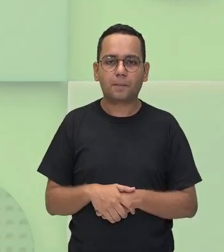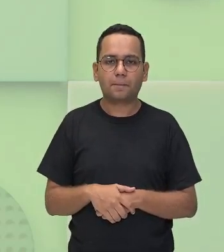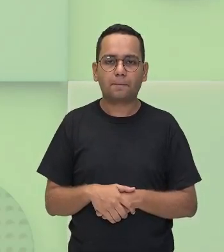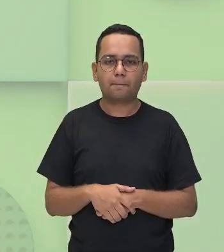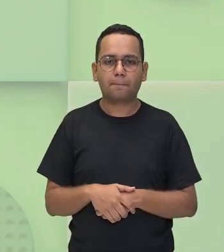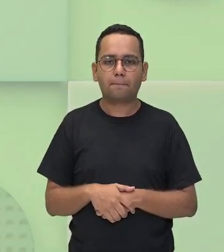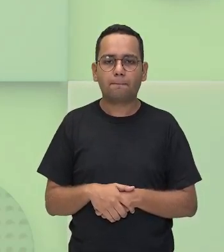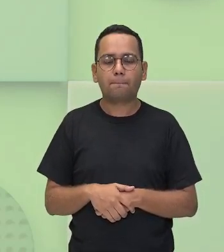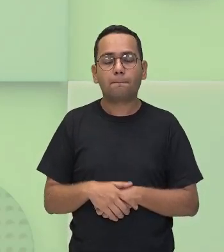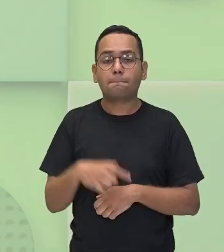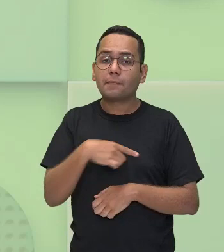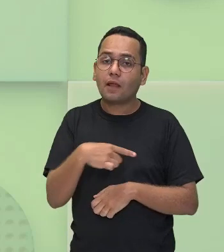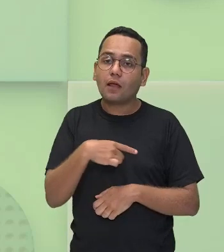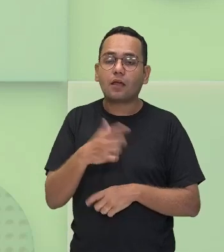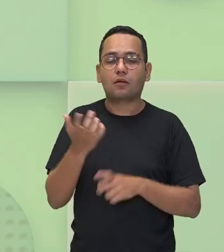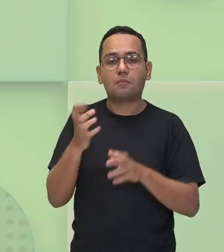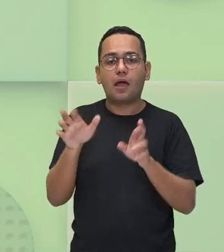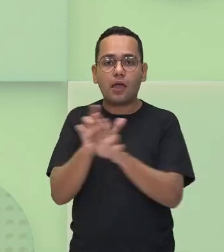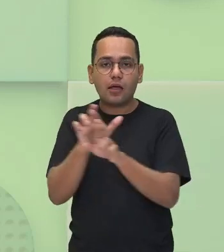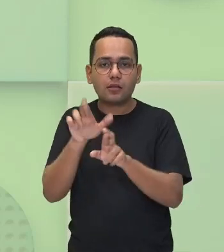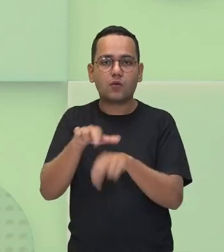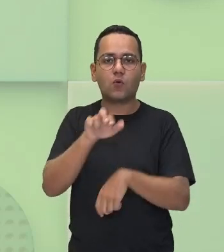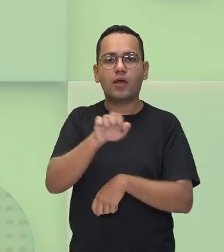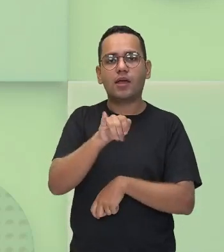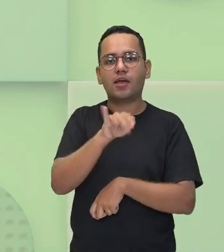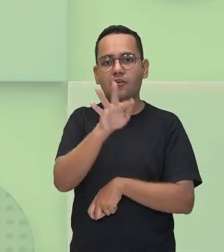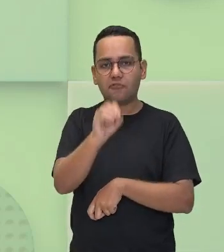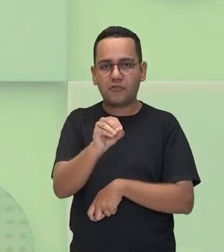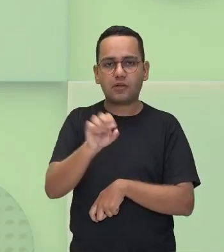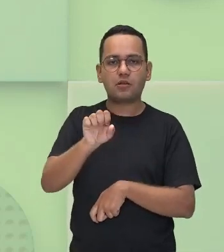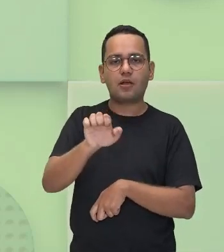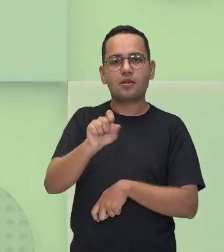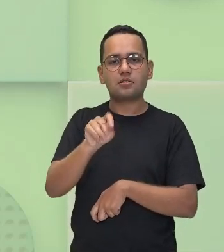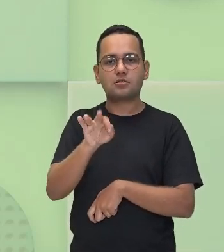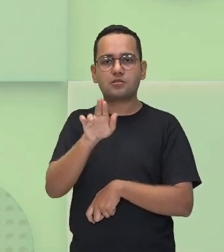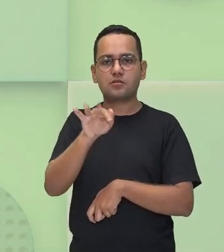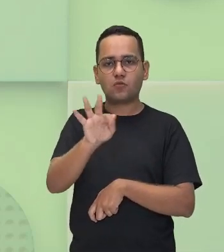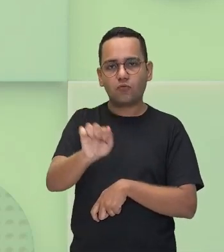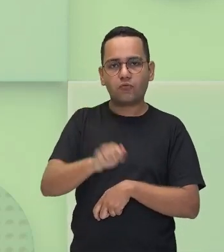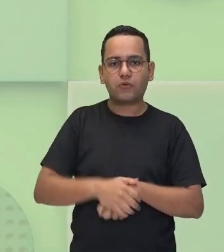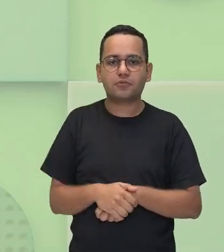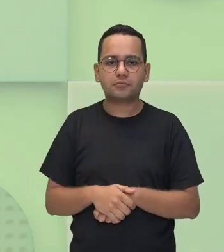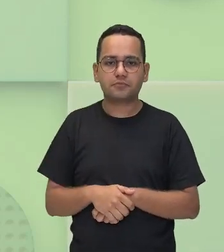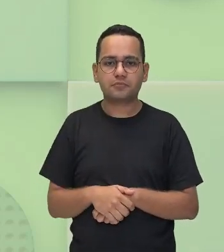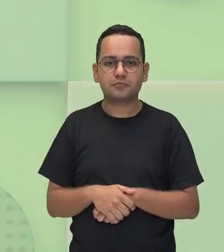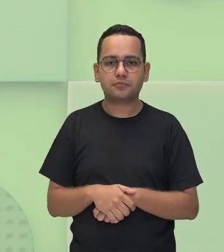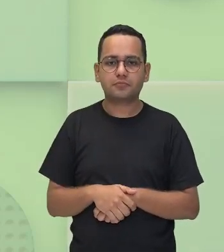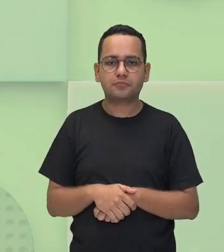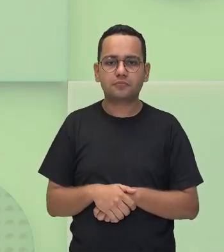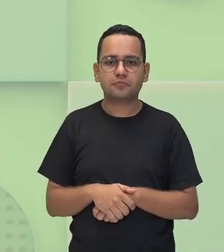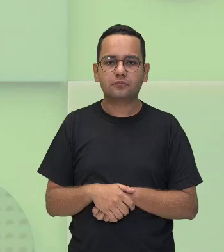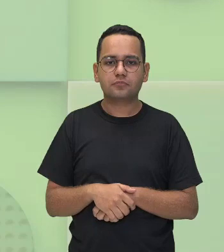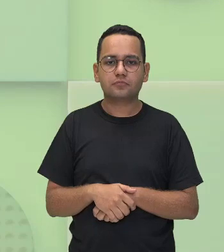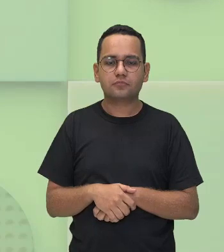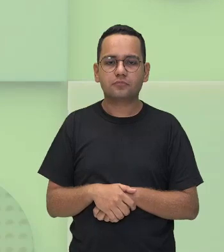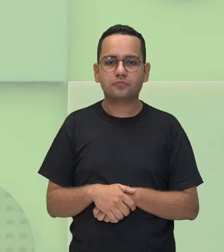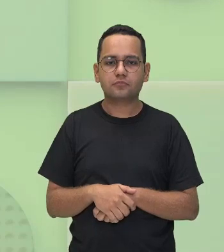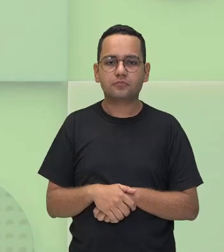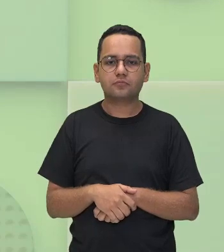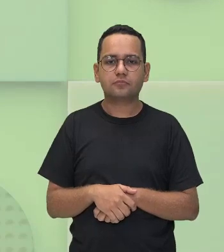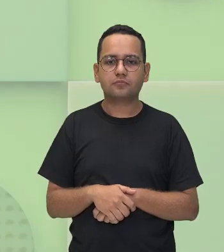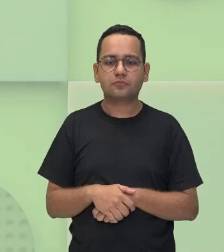com o efeito estufa quando eles estão em limites superiores àqueles que podem ser suportados ali